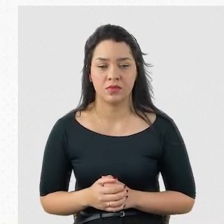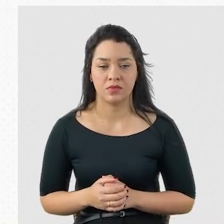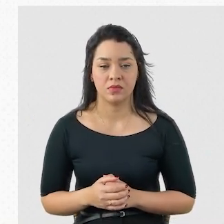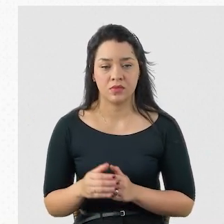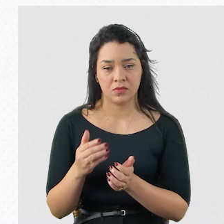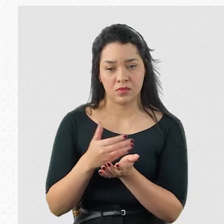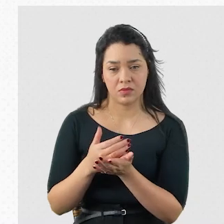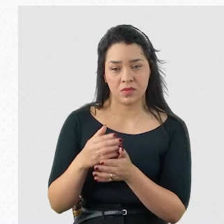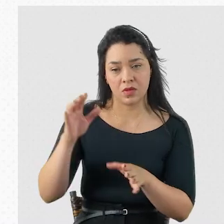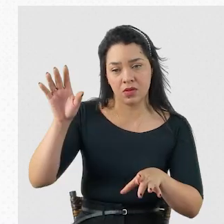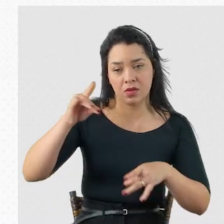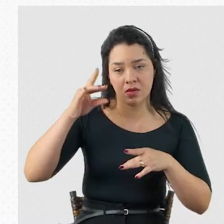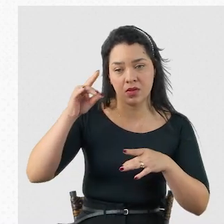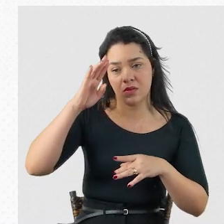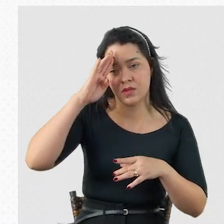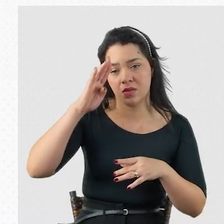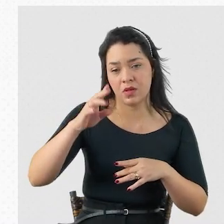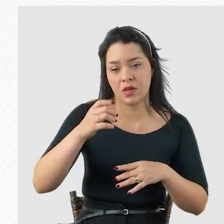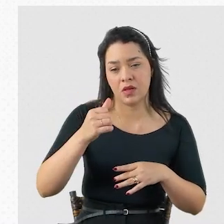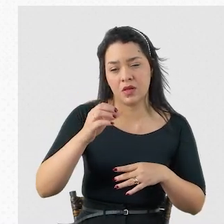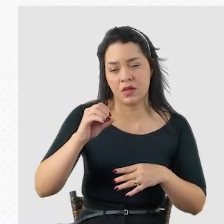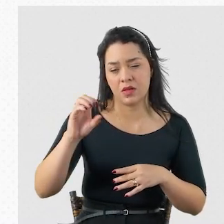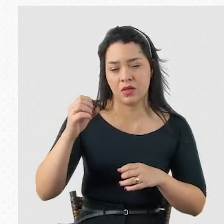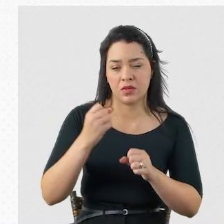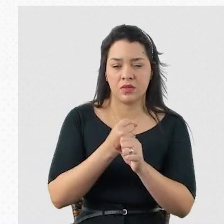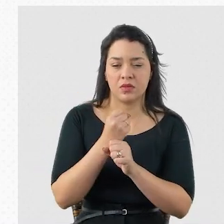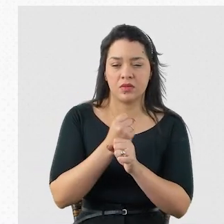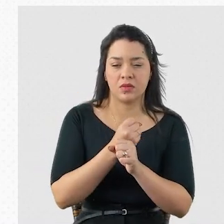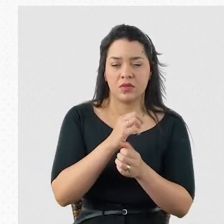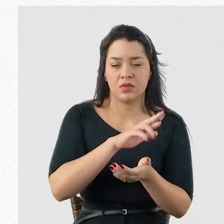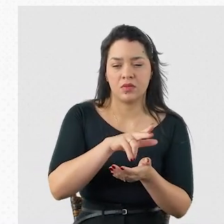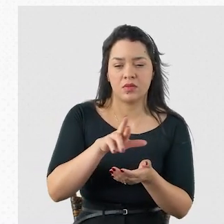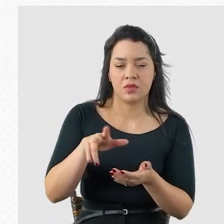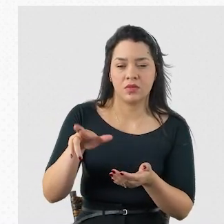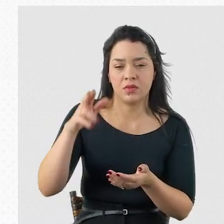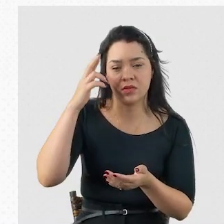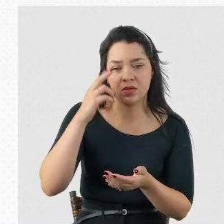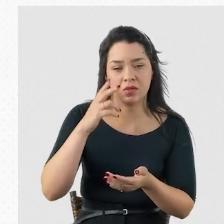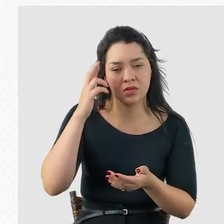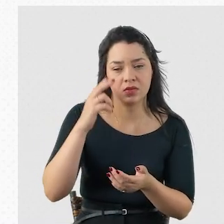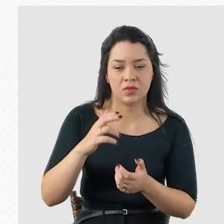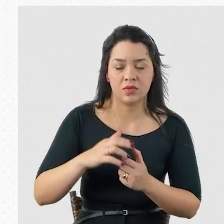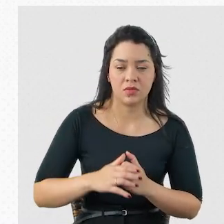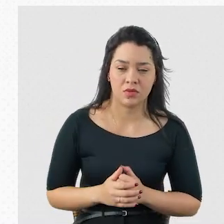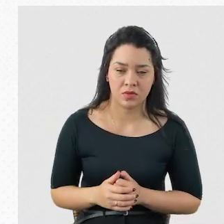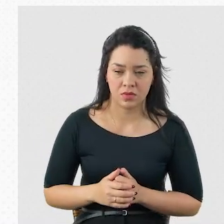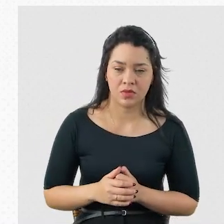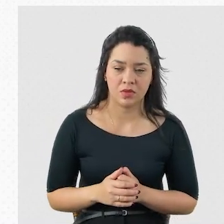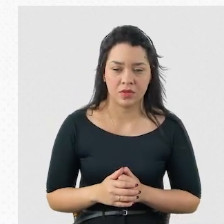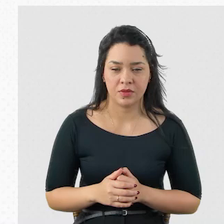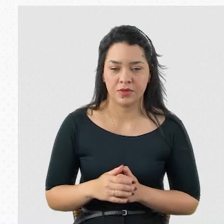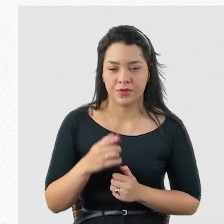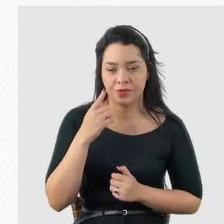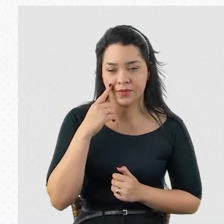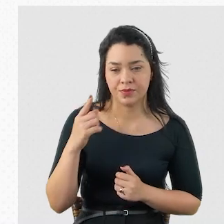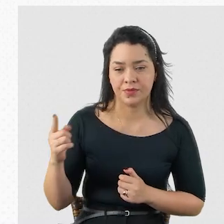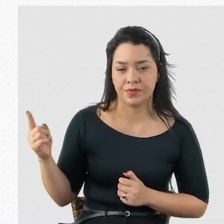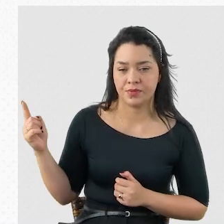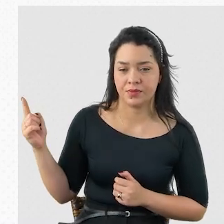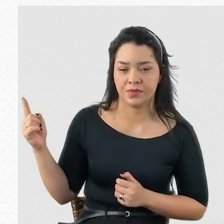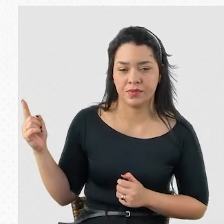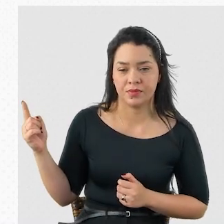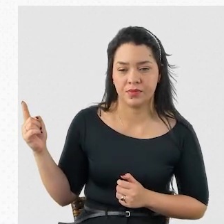aula, o personagem ele vive há 600 anos e ele passa por diferentes eras da história. Ele Abegar, o guerreiro